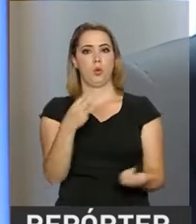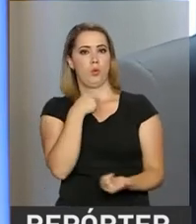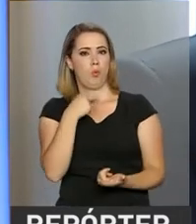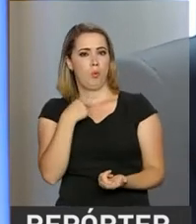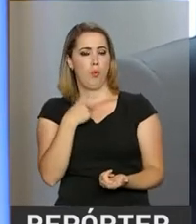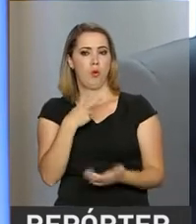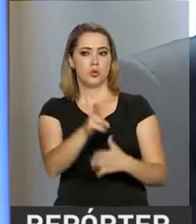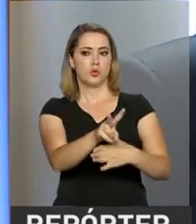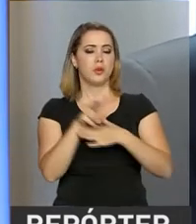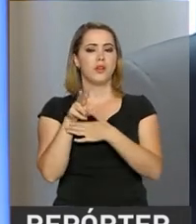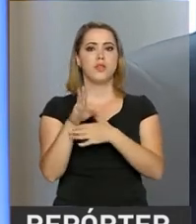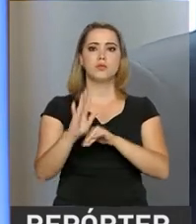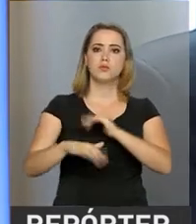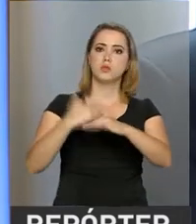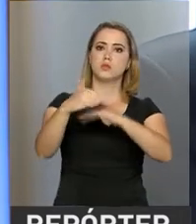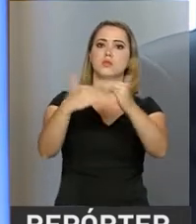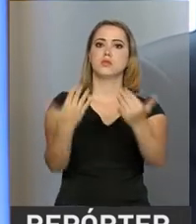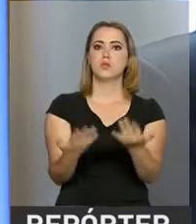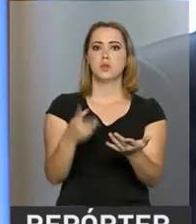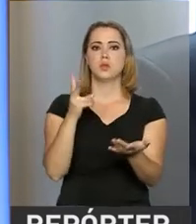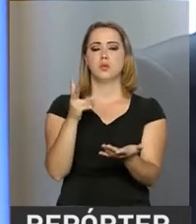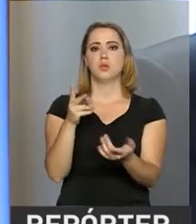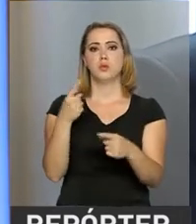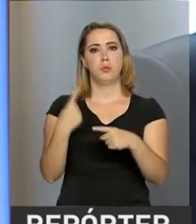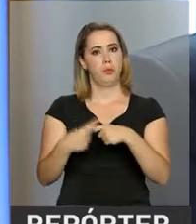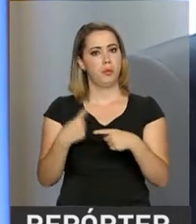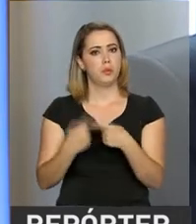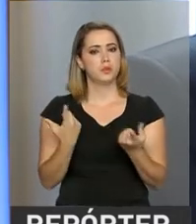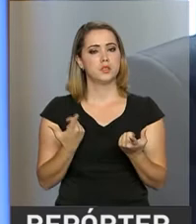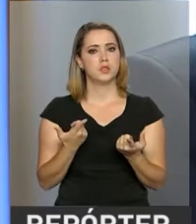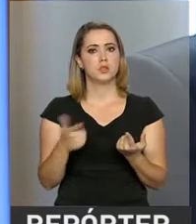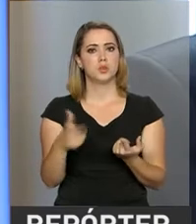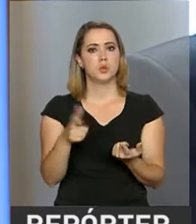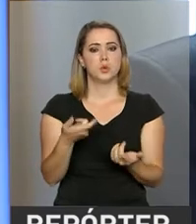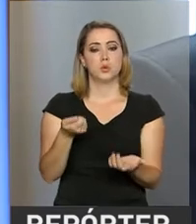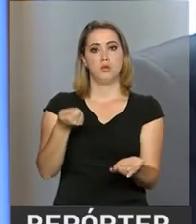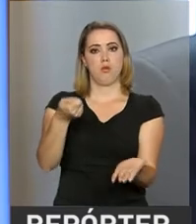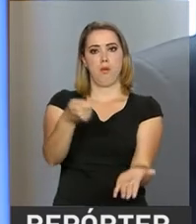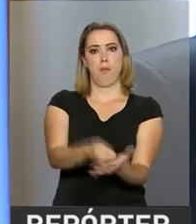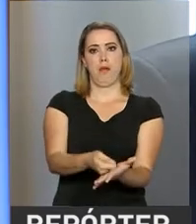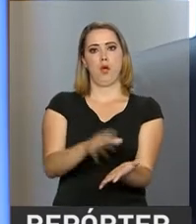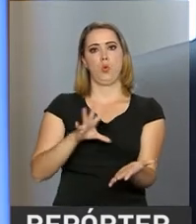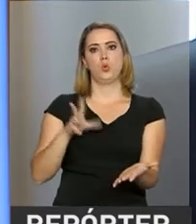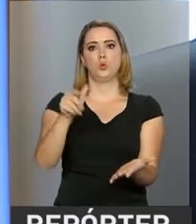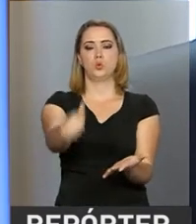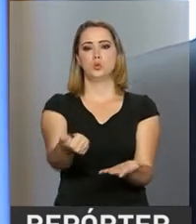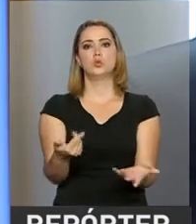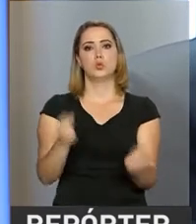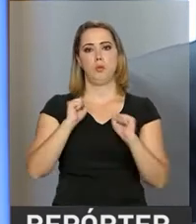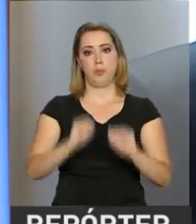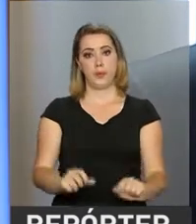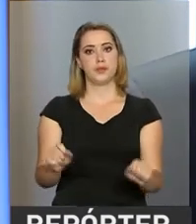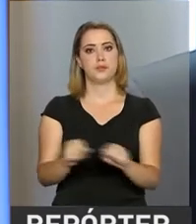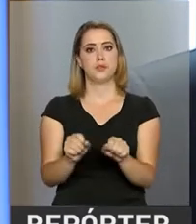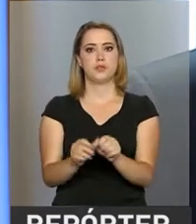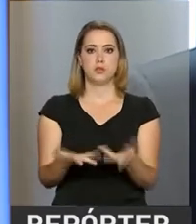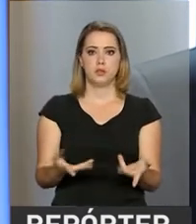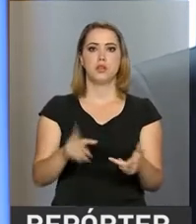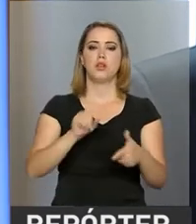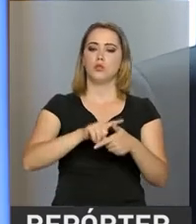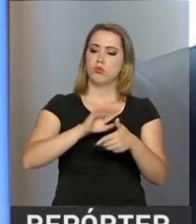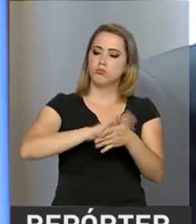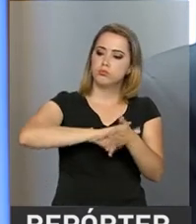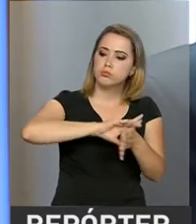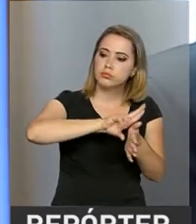crédito, investir e crescer porque não tem a quitação da receita, possam fazê-lo. Então foi criada uma série de